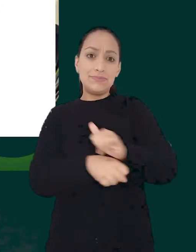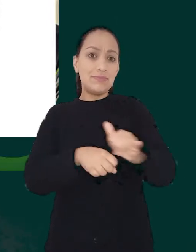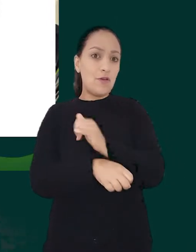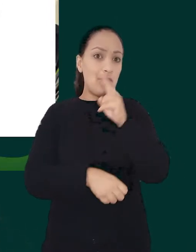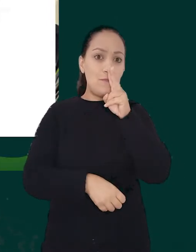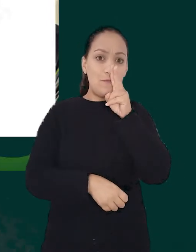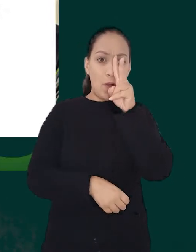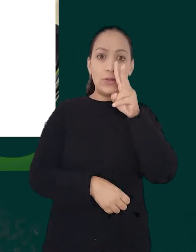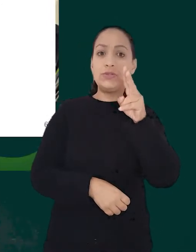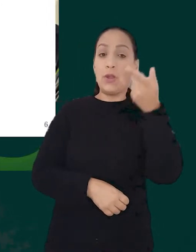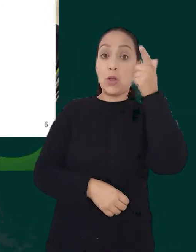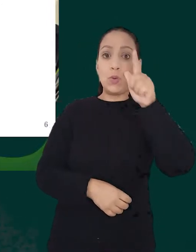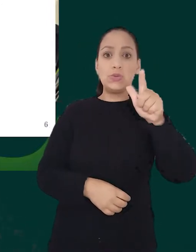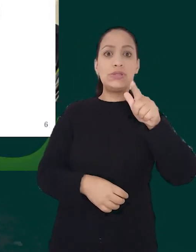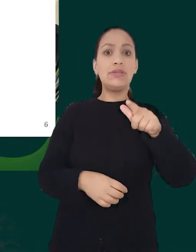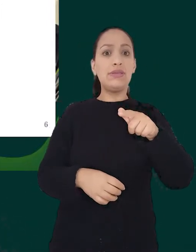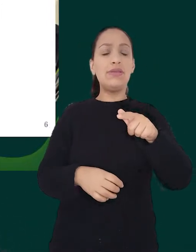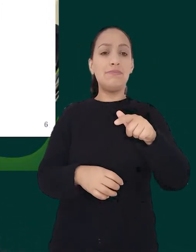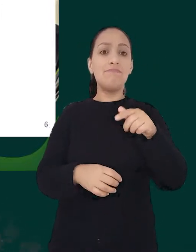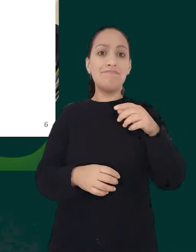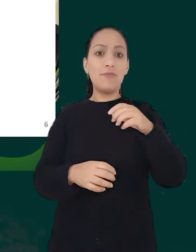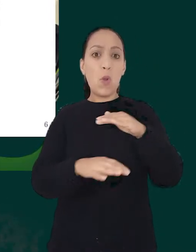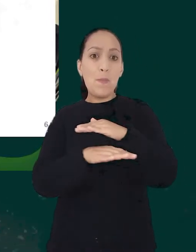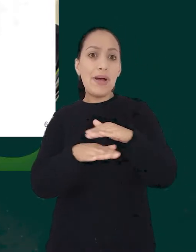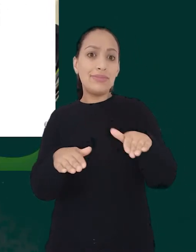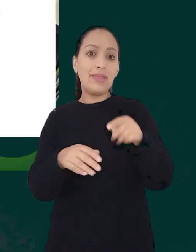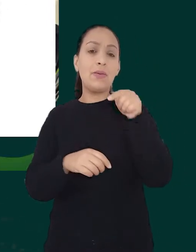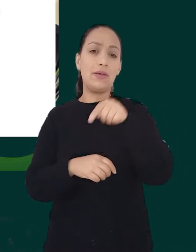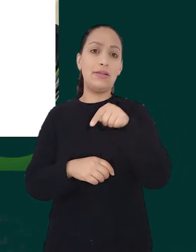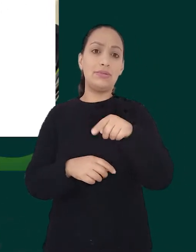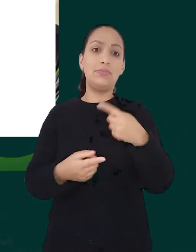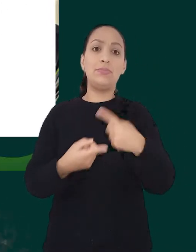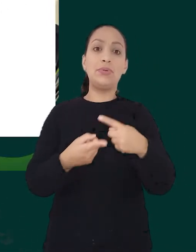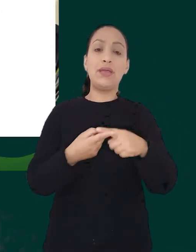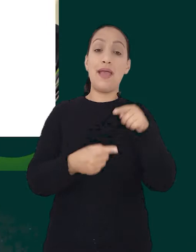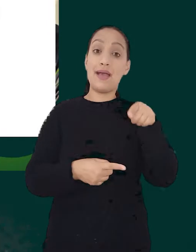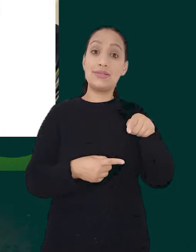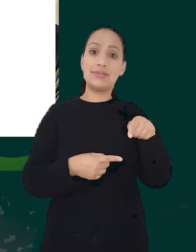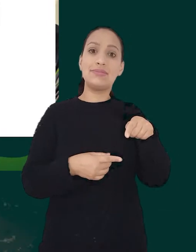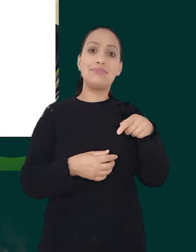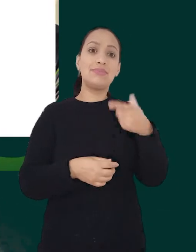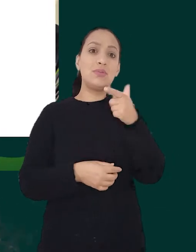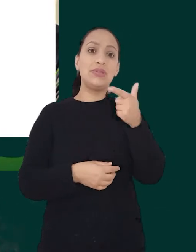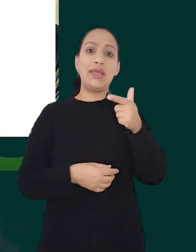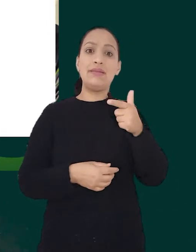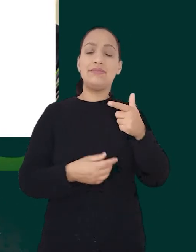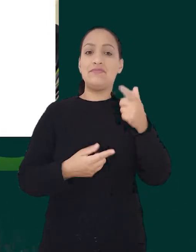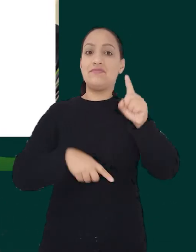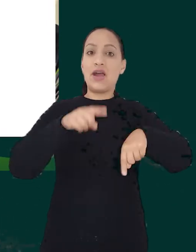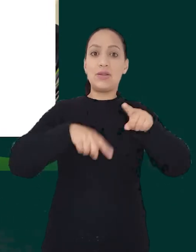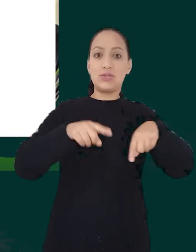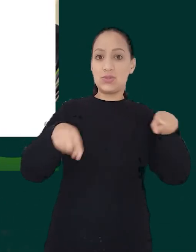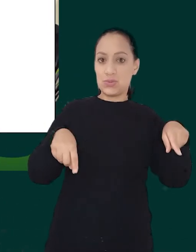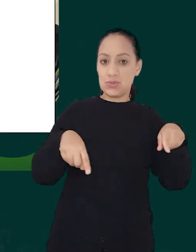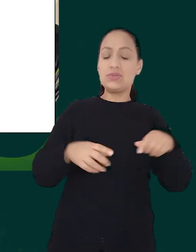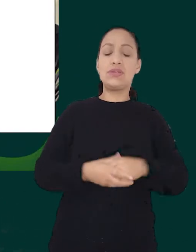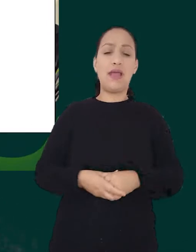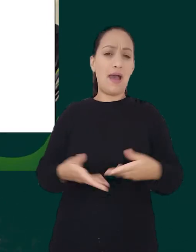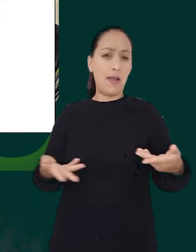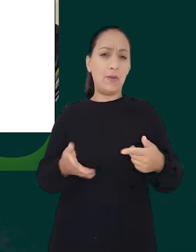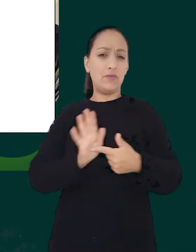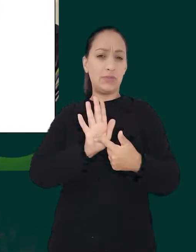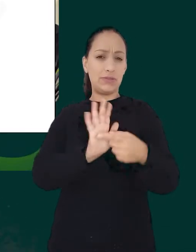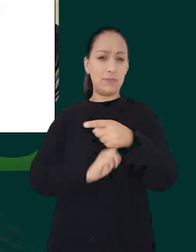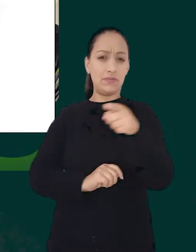são diferentes. Elas não têm tantas variações. Deixa eu primeiro mostrar esse vídeo para vocês aqui, e vai fazer um pouco mais de